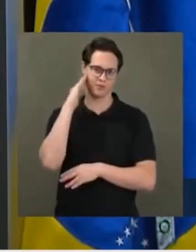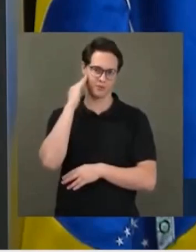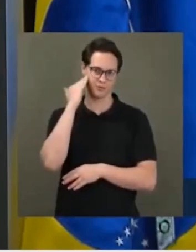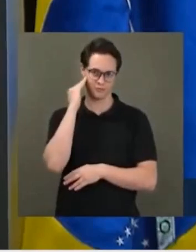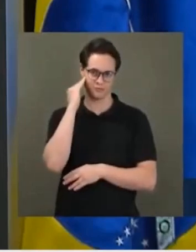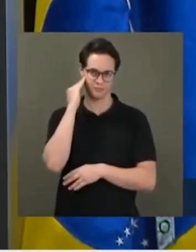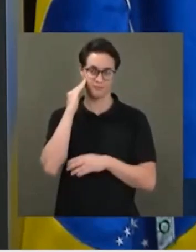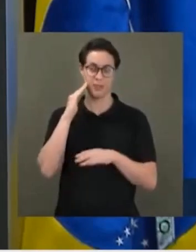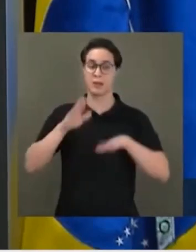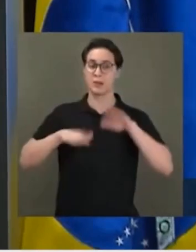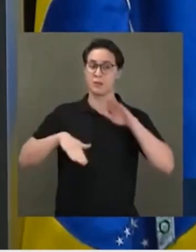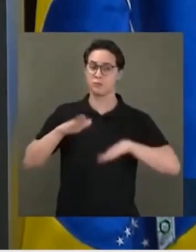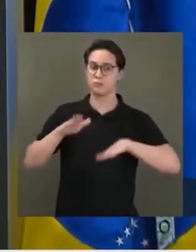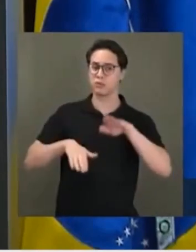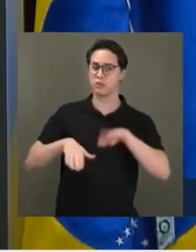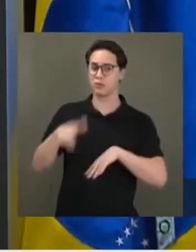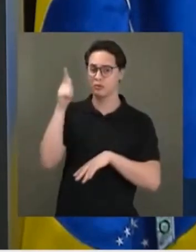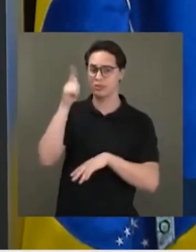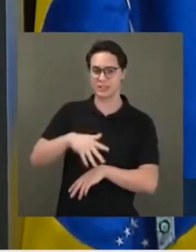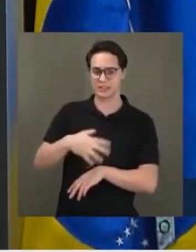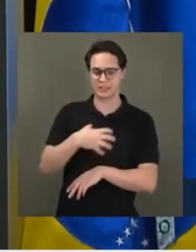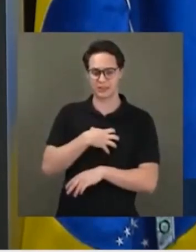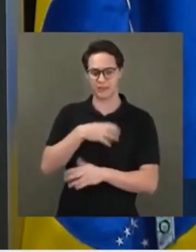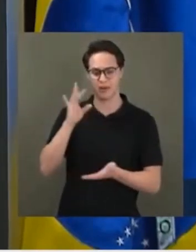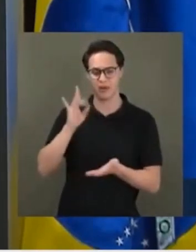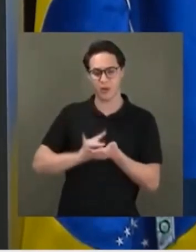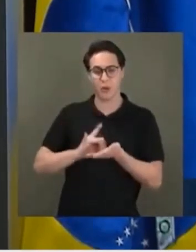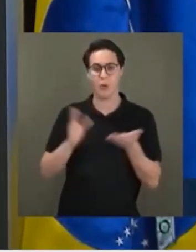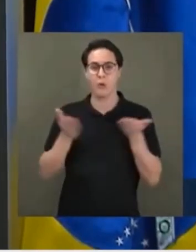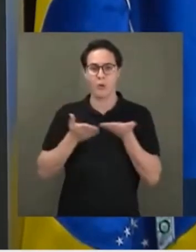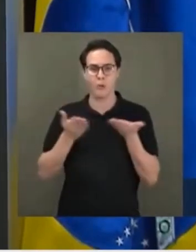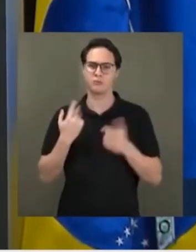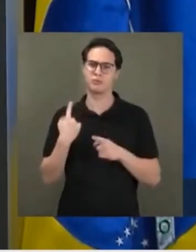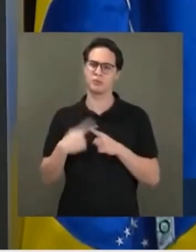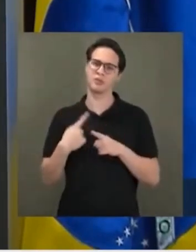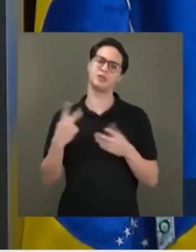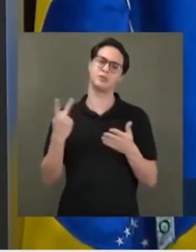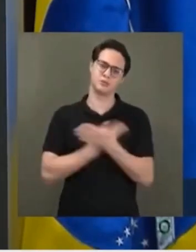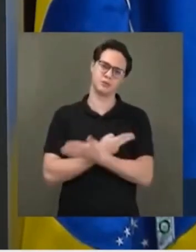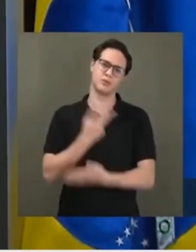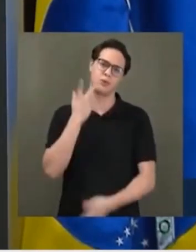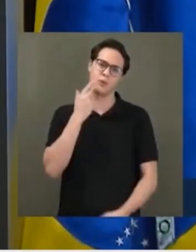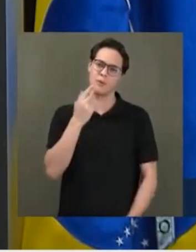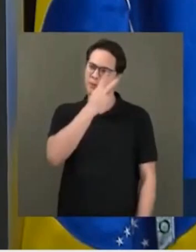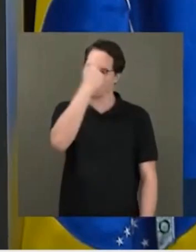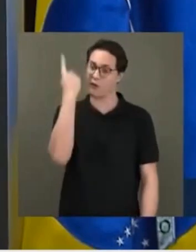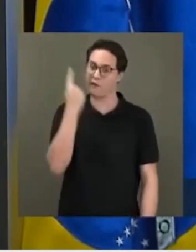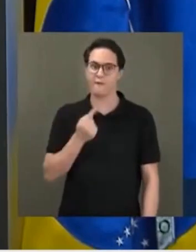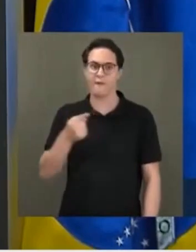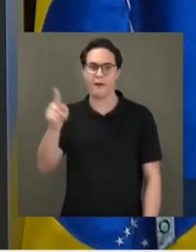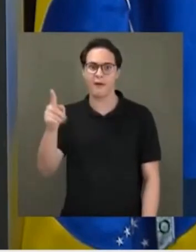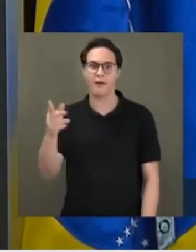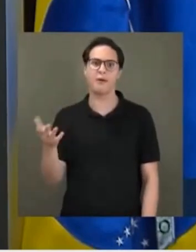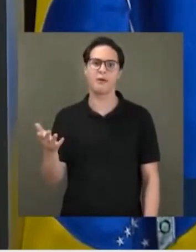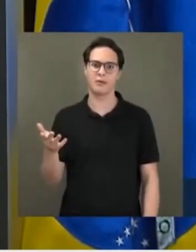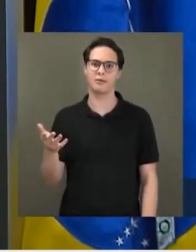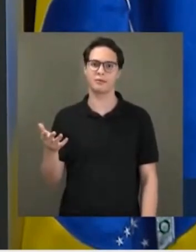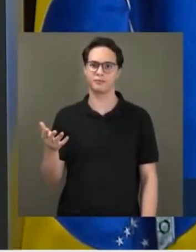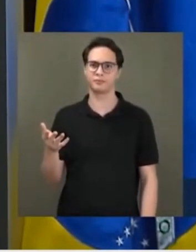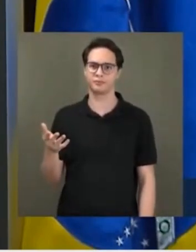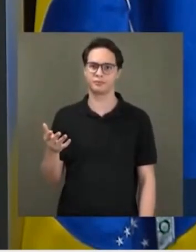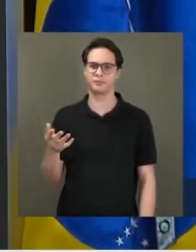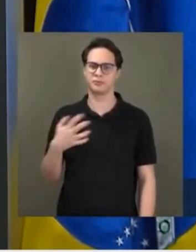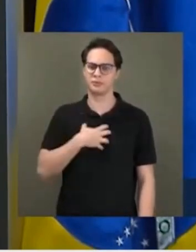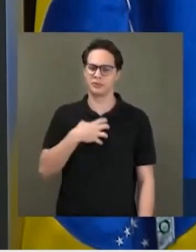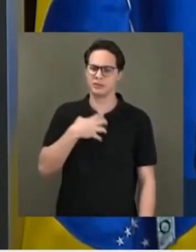assim ele consiga sentir ainda hoje porque é isso que acontece com quem vai o passar